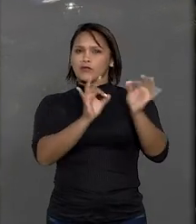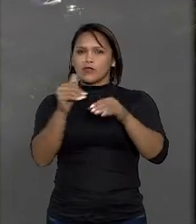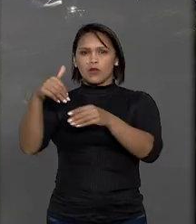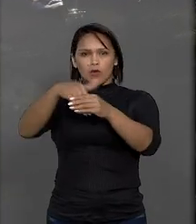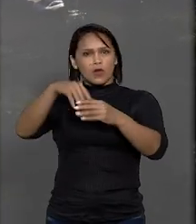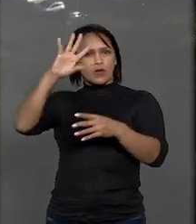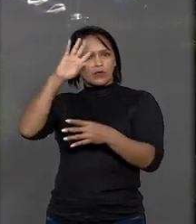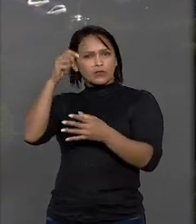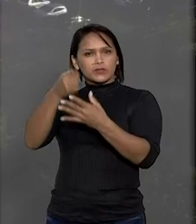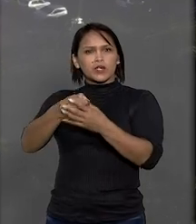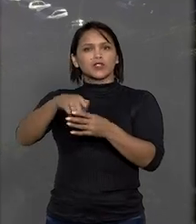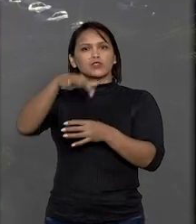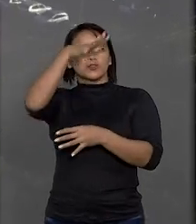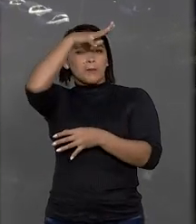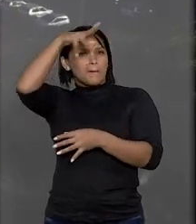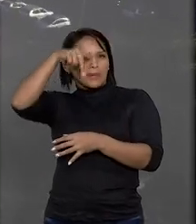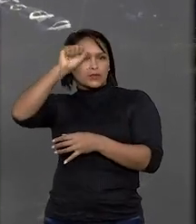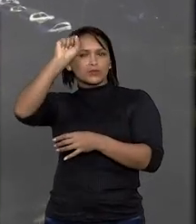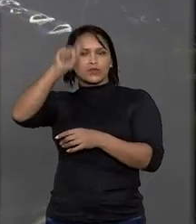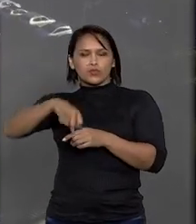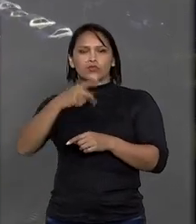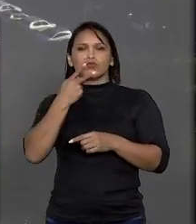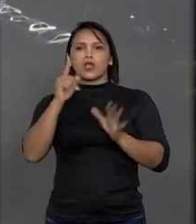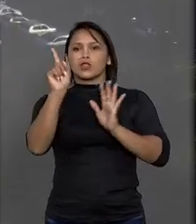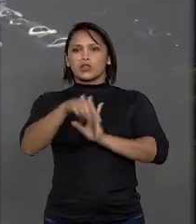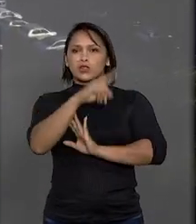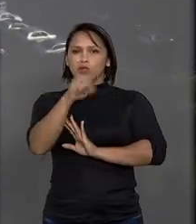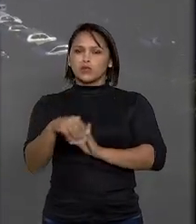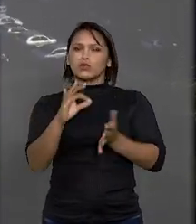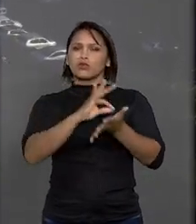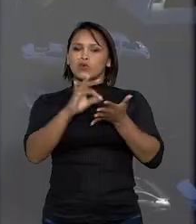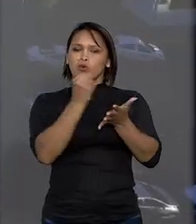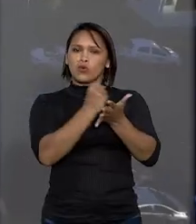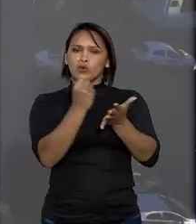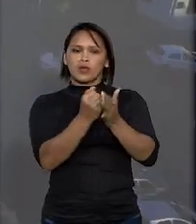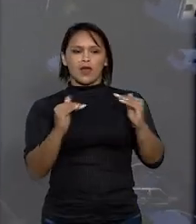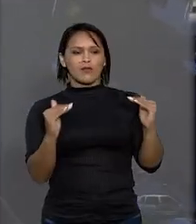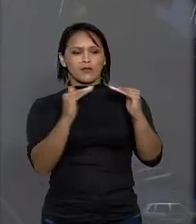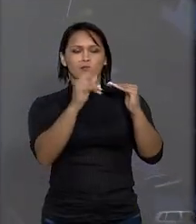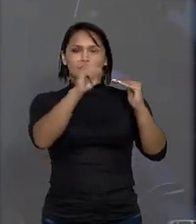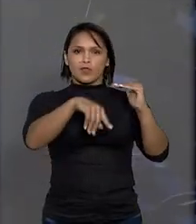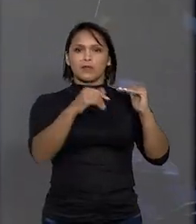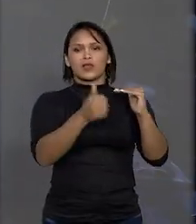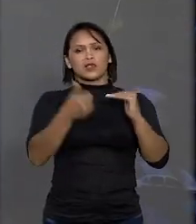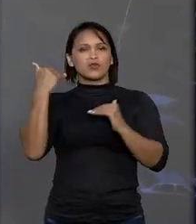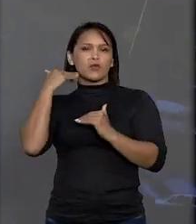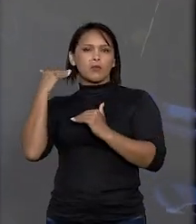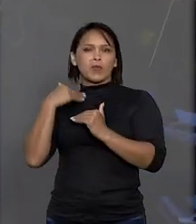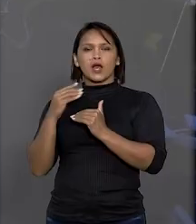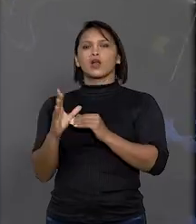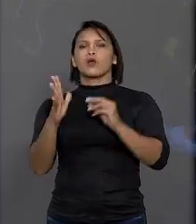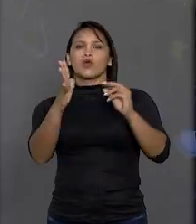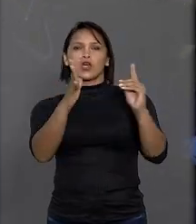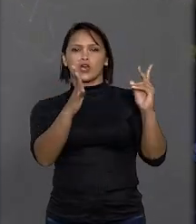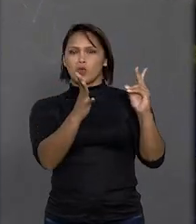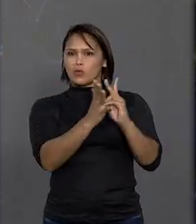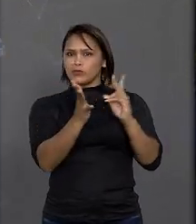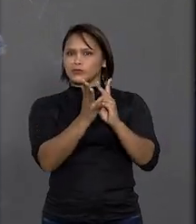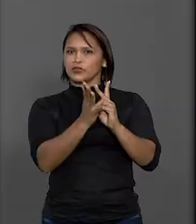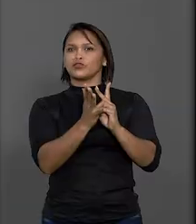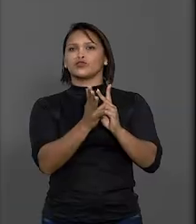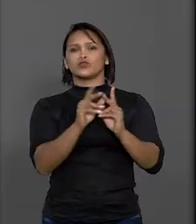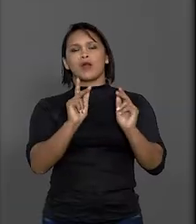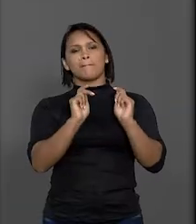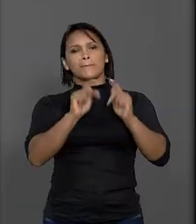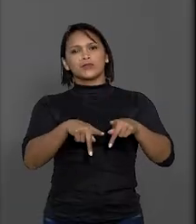do Tribunal de Justiça de Mato Grosso que considerou nulo o contrato de empréstimo consignado firmado entre um banco e o índio o aposentado e